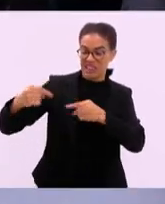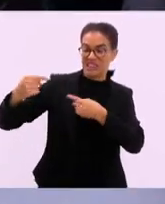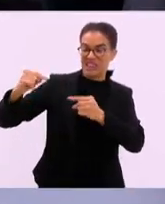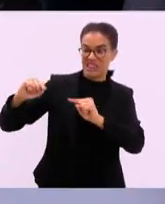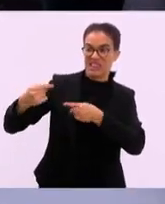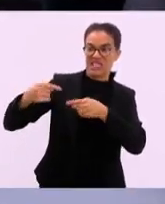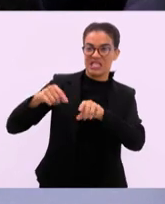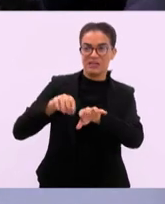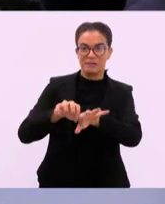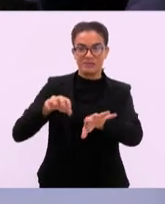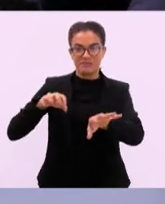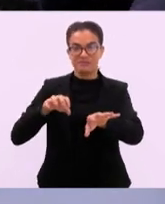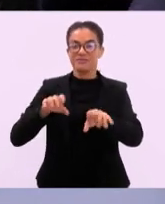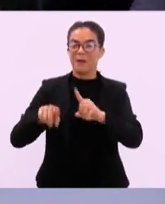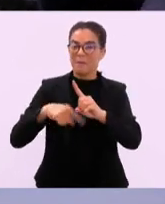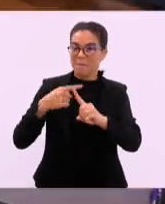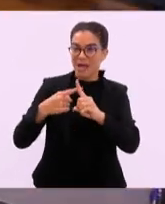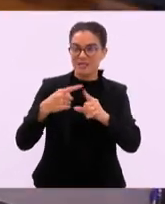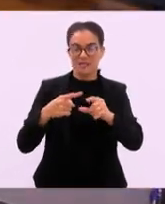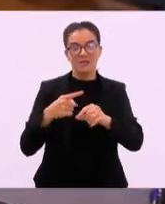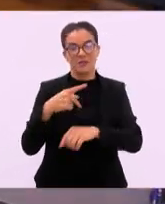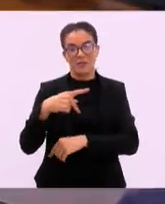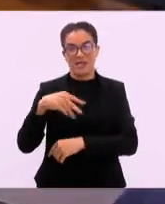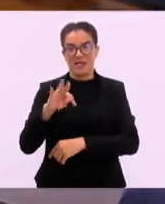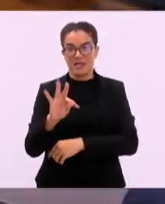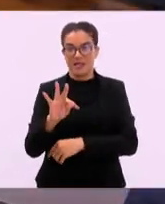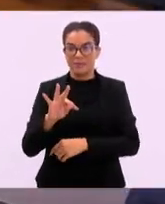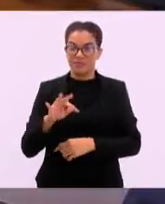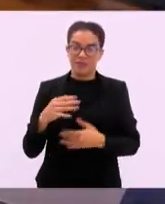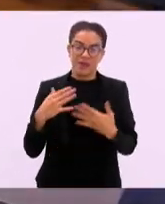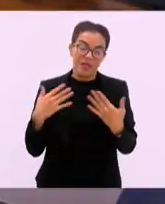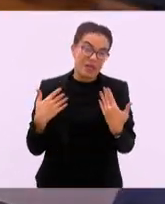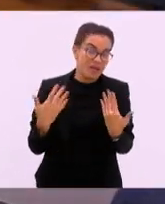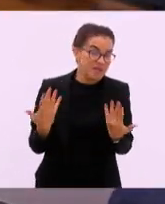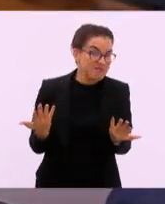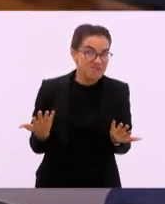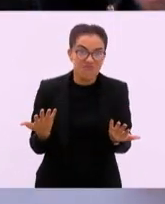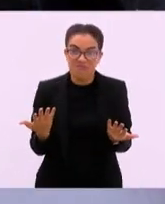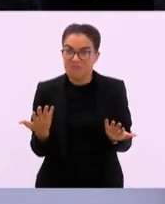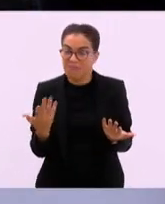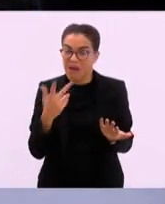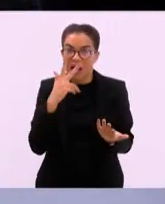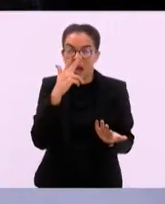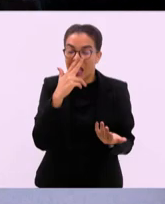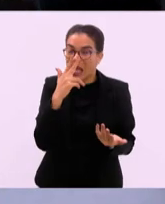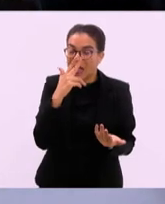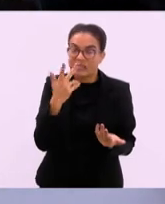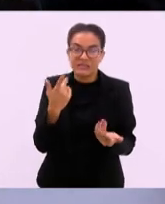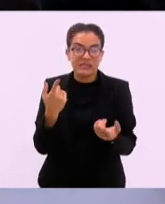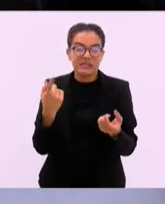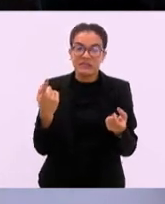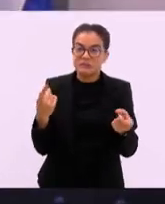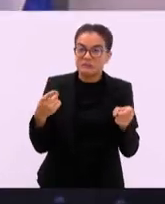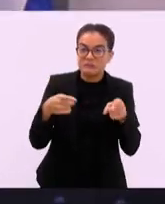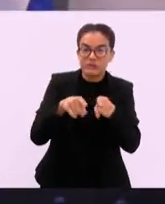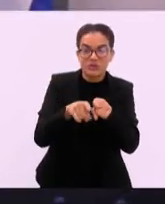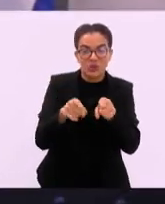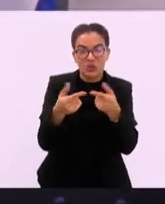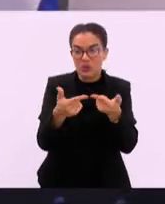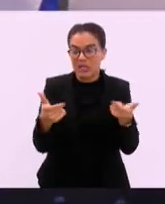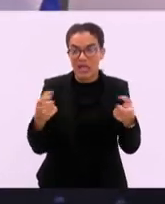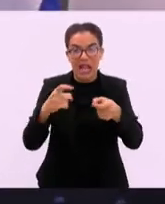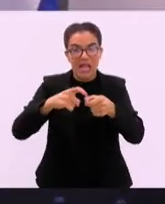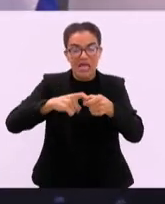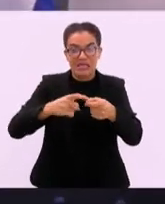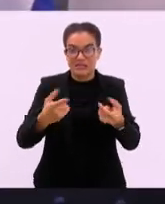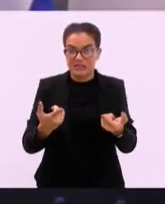pessoal e PT, verdade, né? Verdade. E eu, obviamente, não preciso... reconhecem mais a aliança. Não preciso declarar